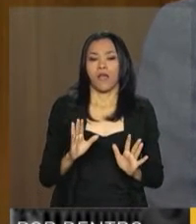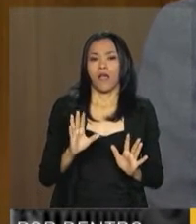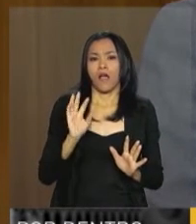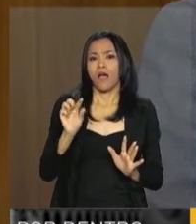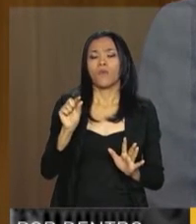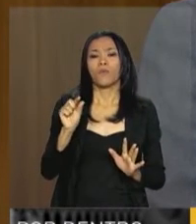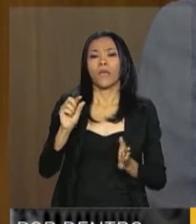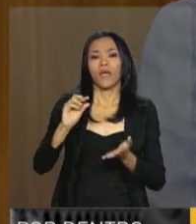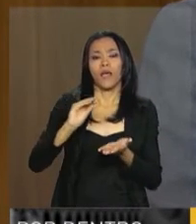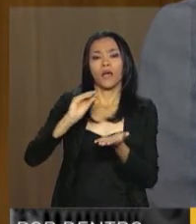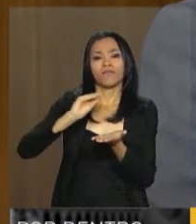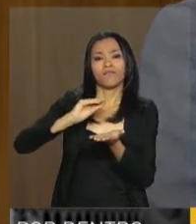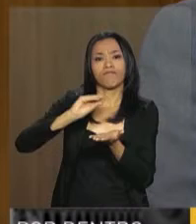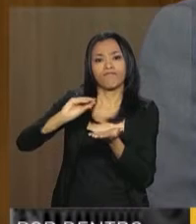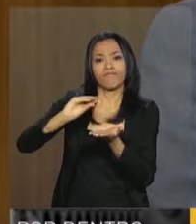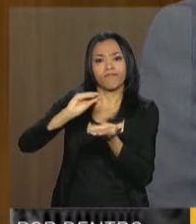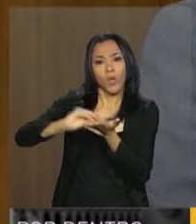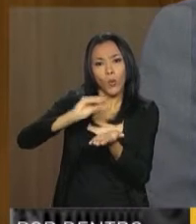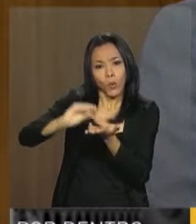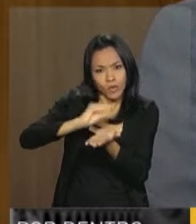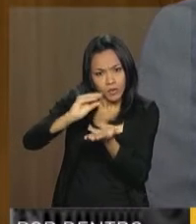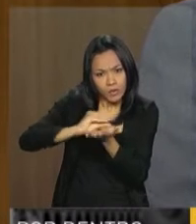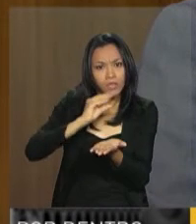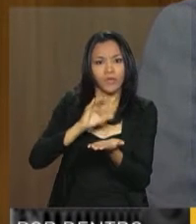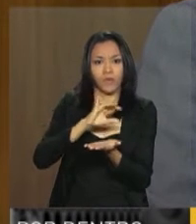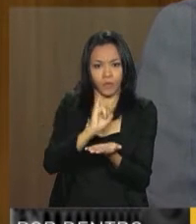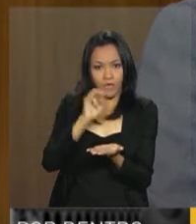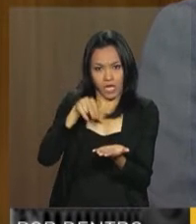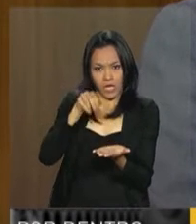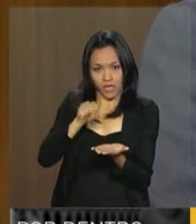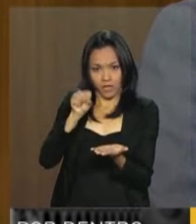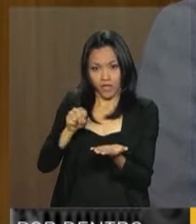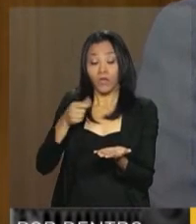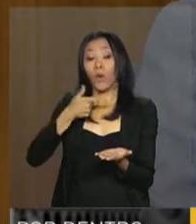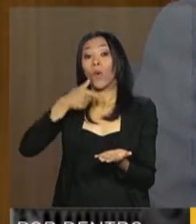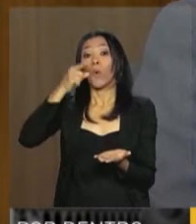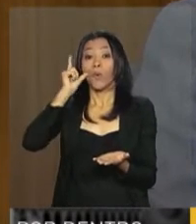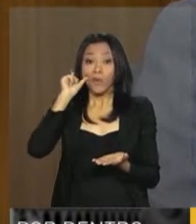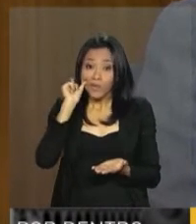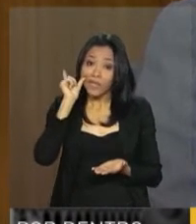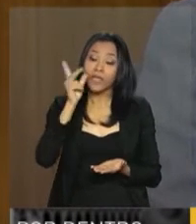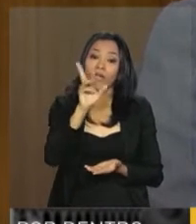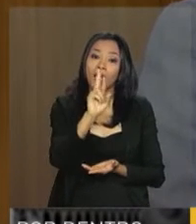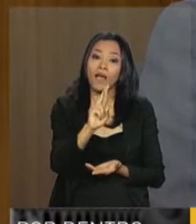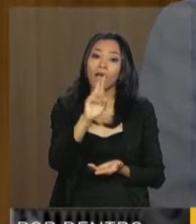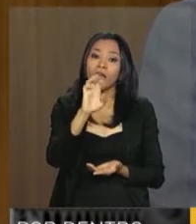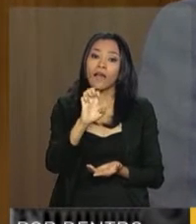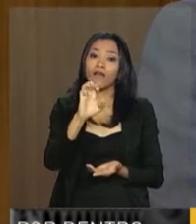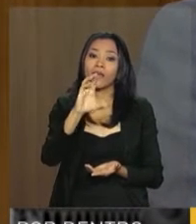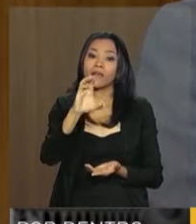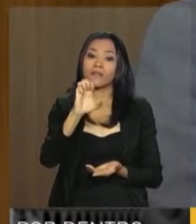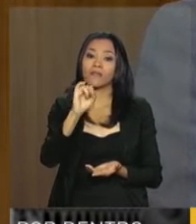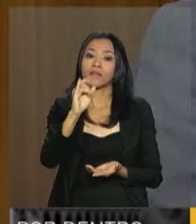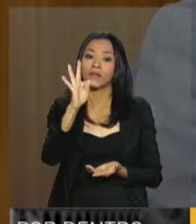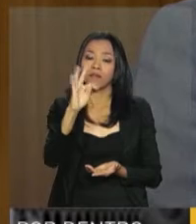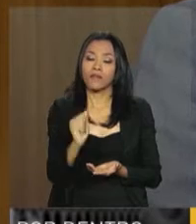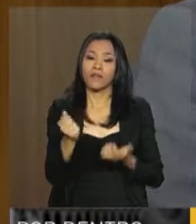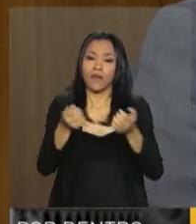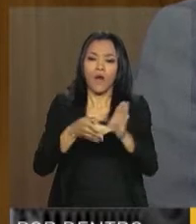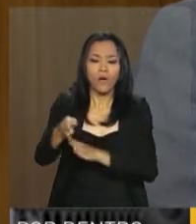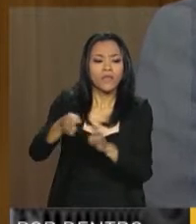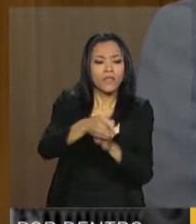à receita federal ontem orientou a forma em que será realizada a